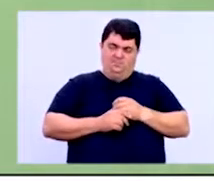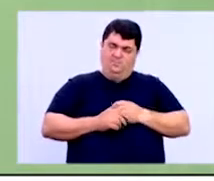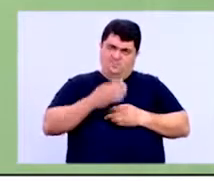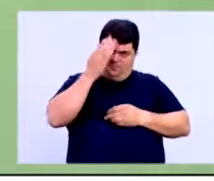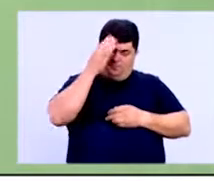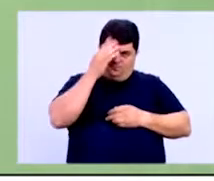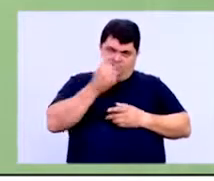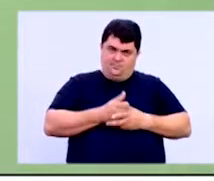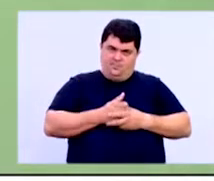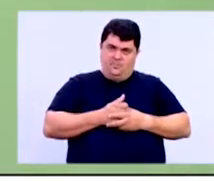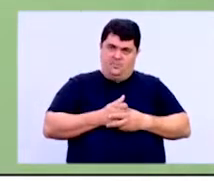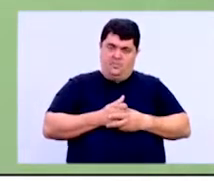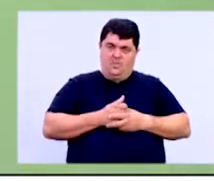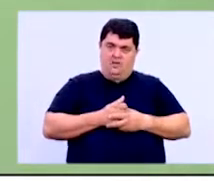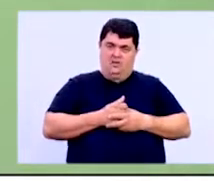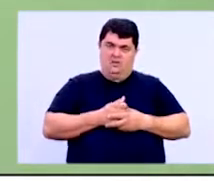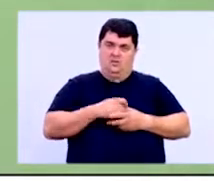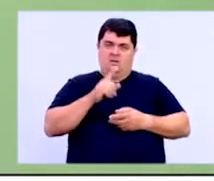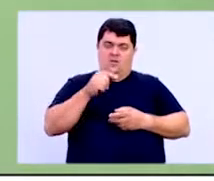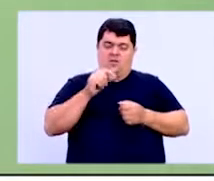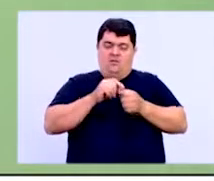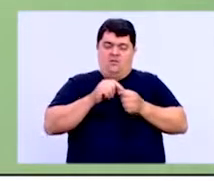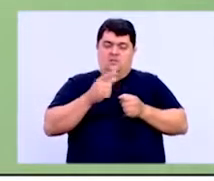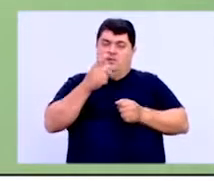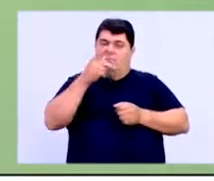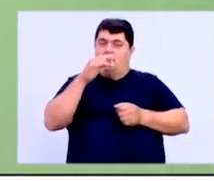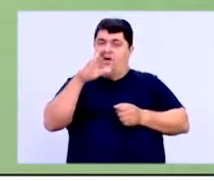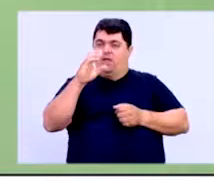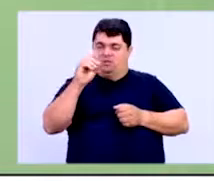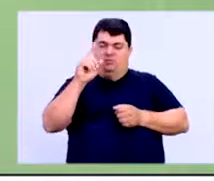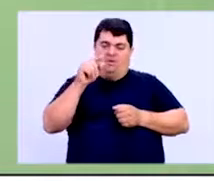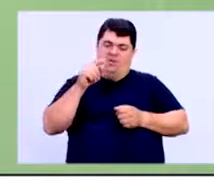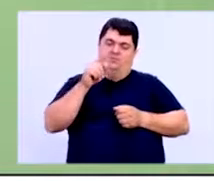gente. É formação de preço.